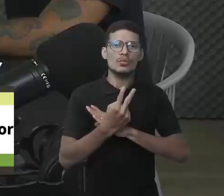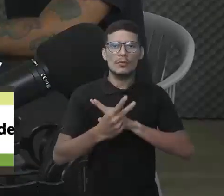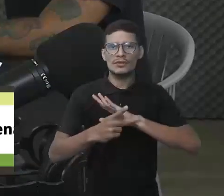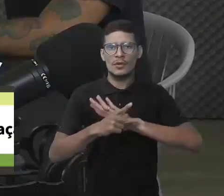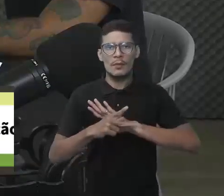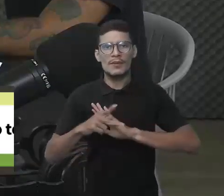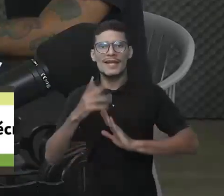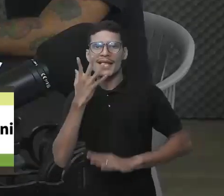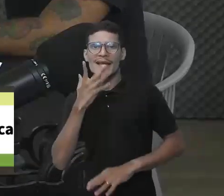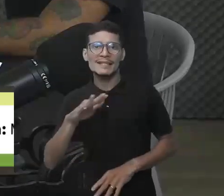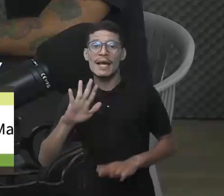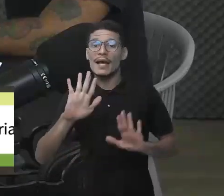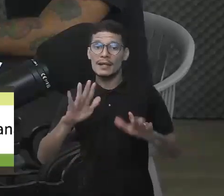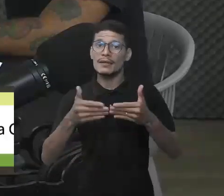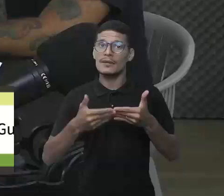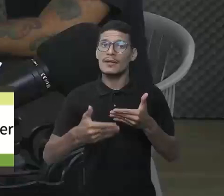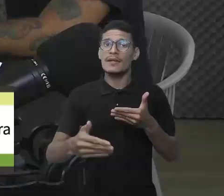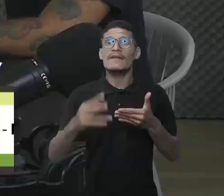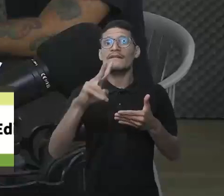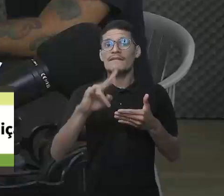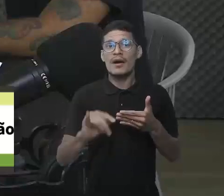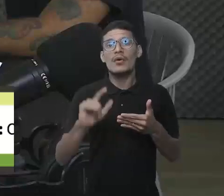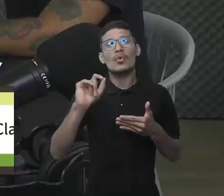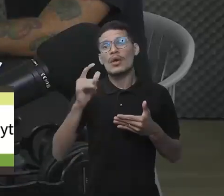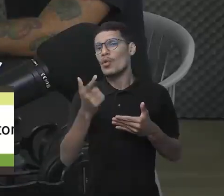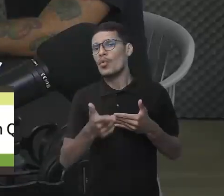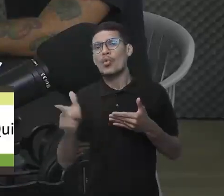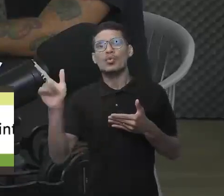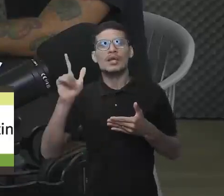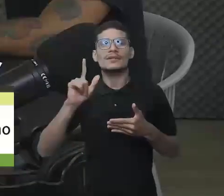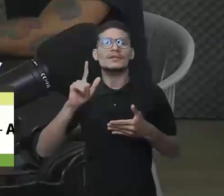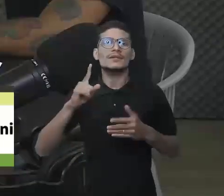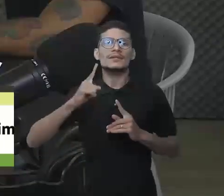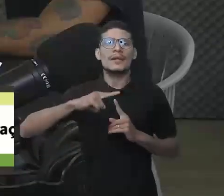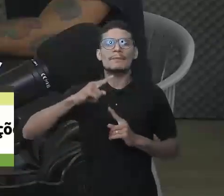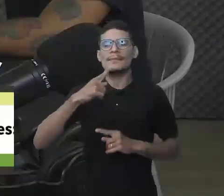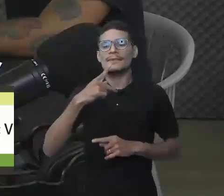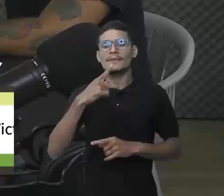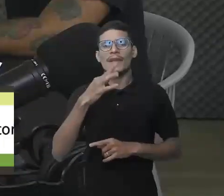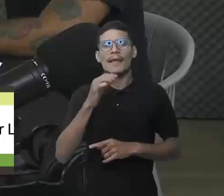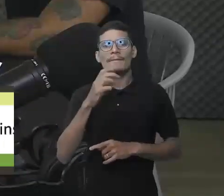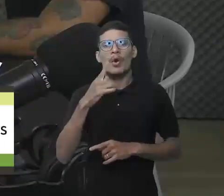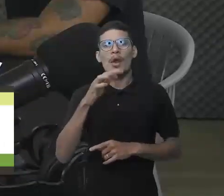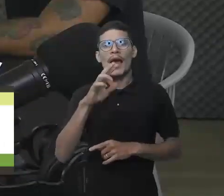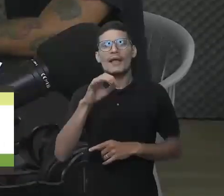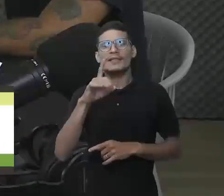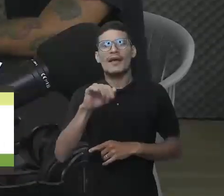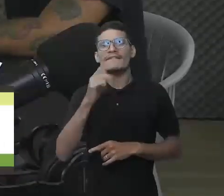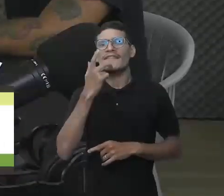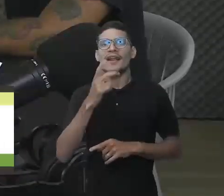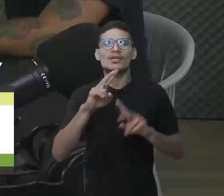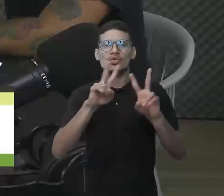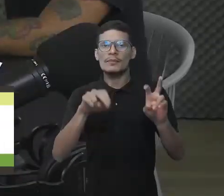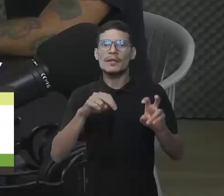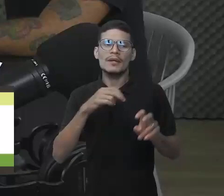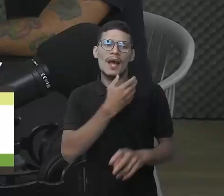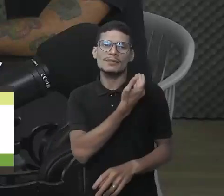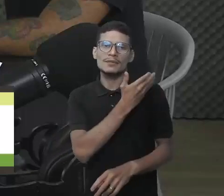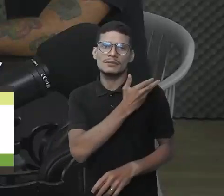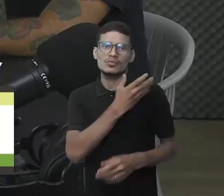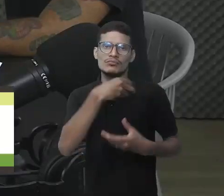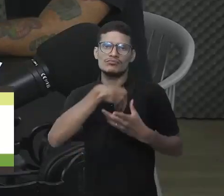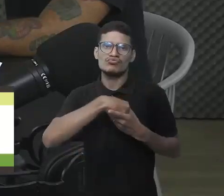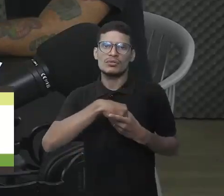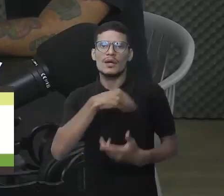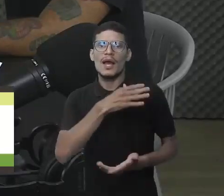nos próximos dias a gente está lançando a 3ª temporada, que vai ser sobre racismo na infância e autoproteção